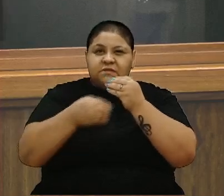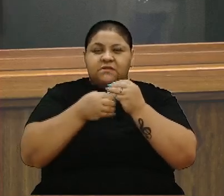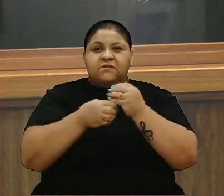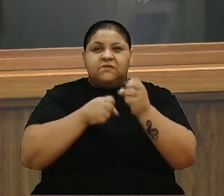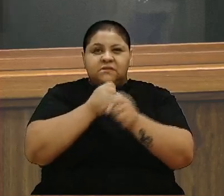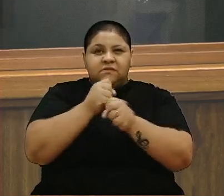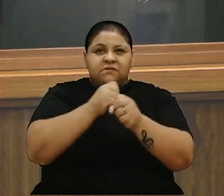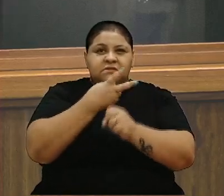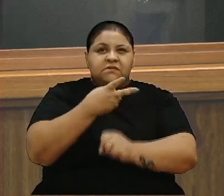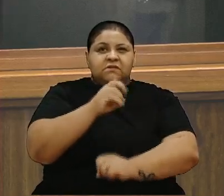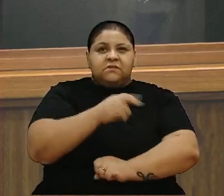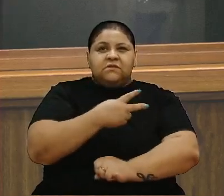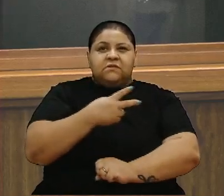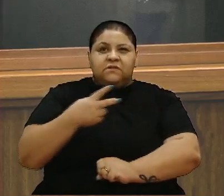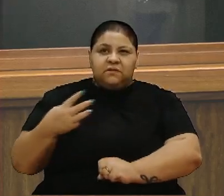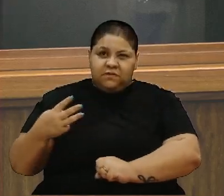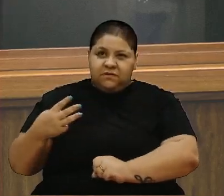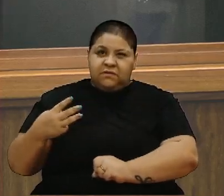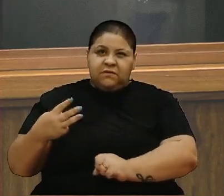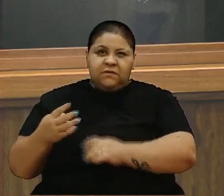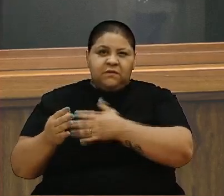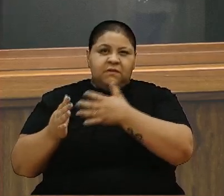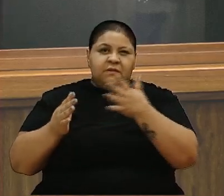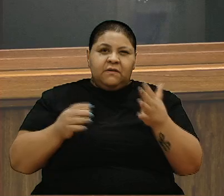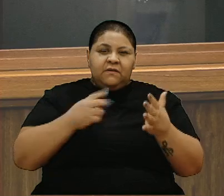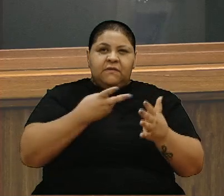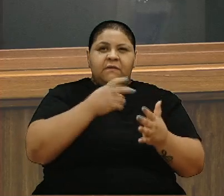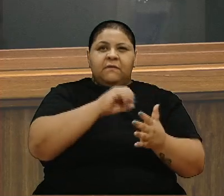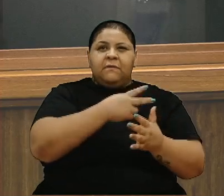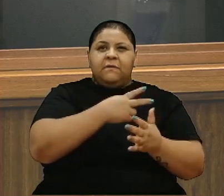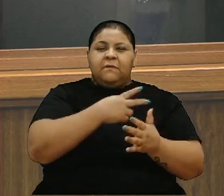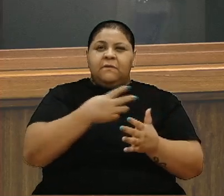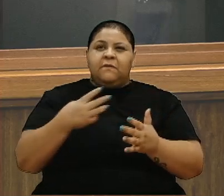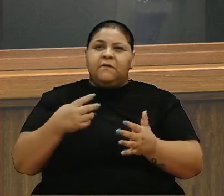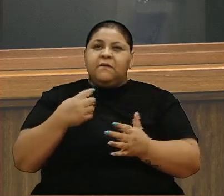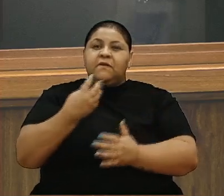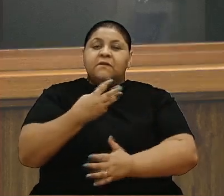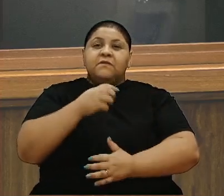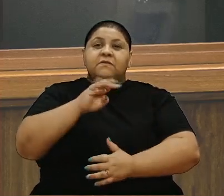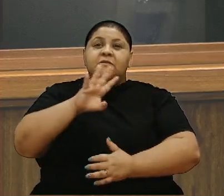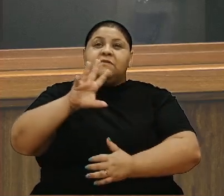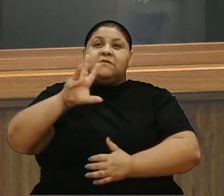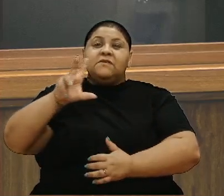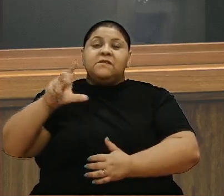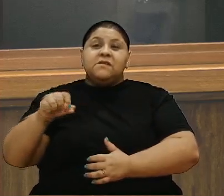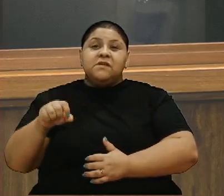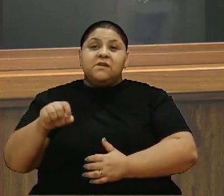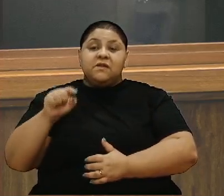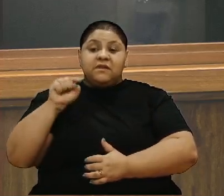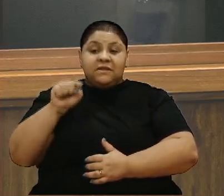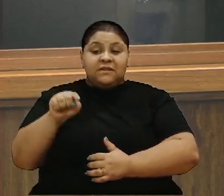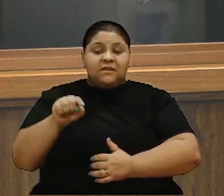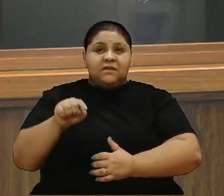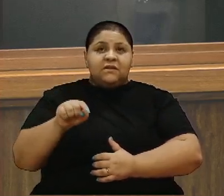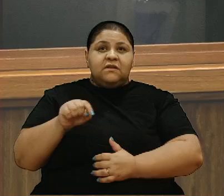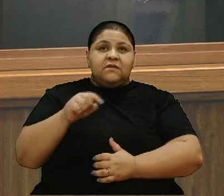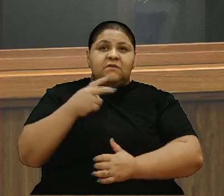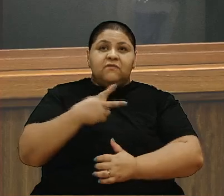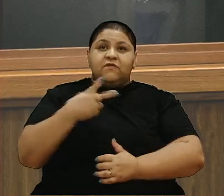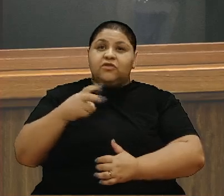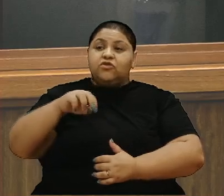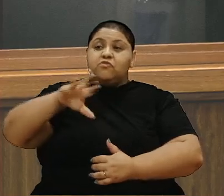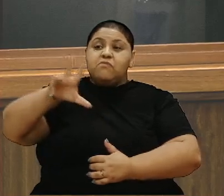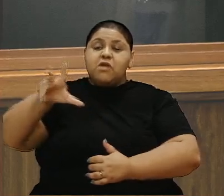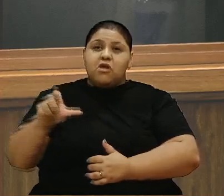de 2023 e 2024, de 34 milhões, sendo que desses, cerca de 22 ainda